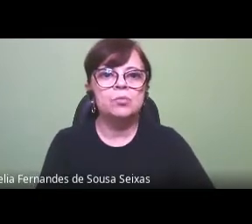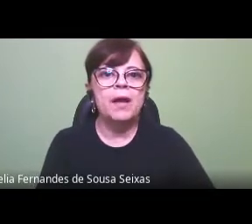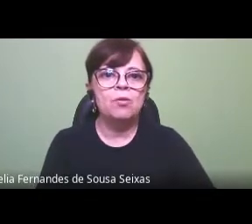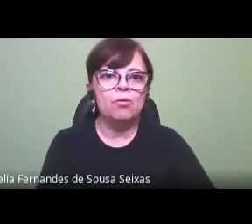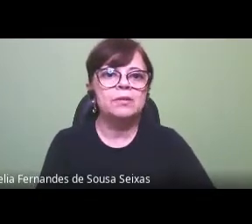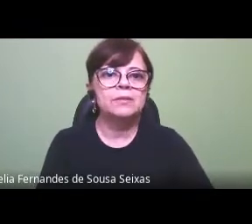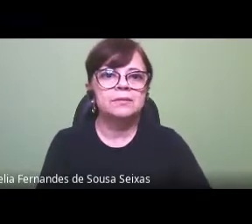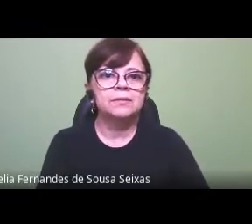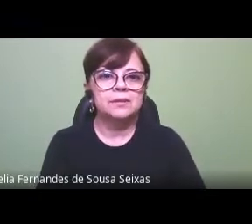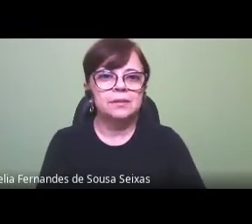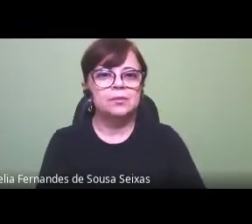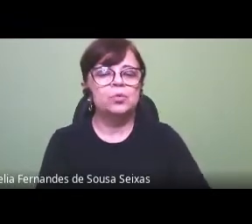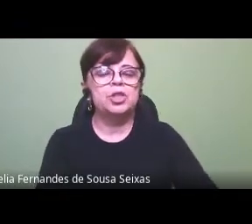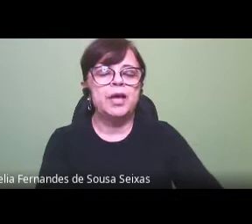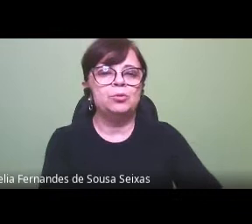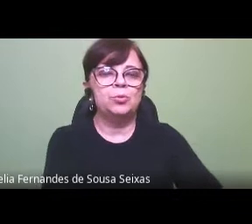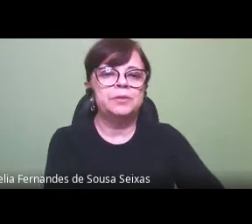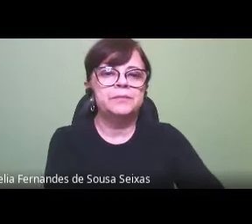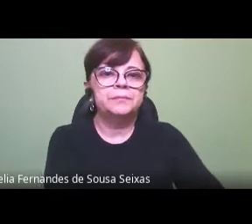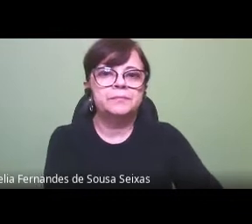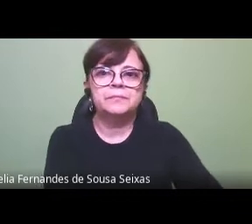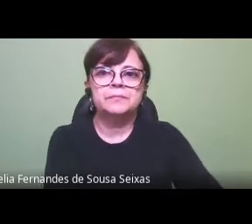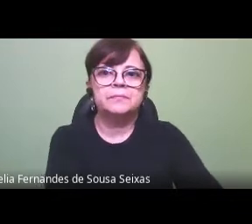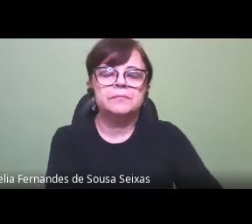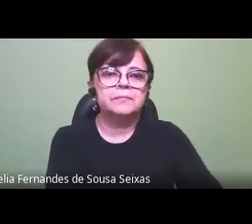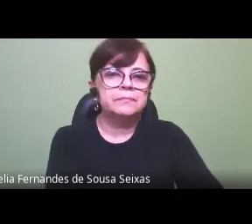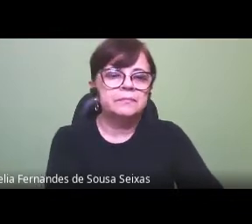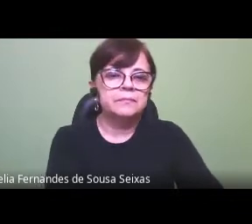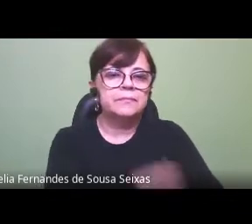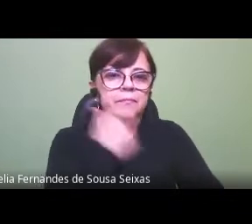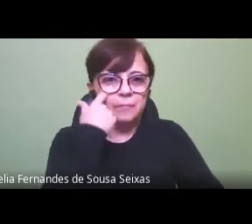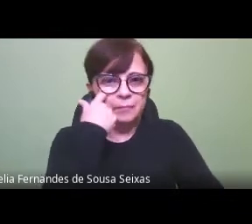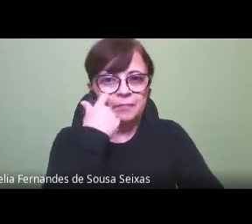é um dedo maior, o indicador.